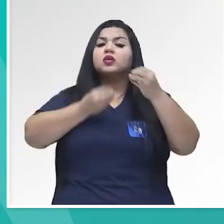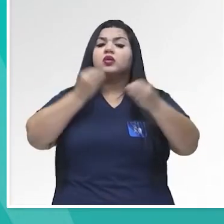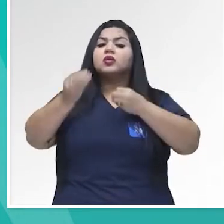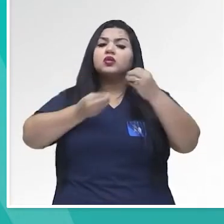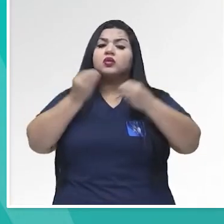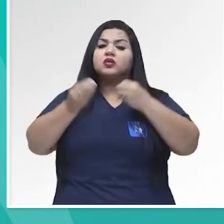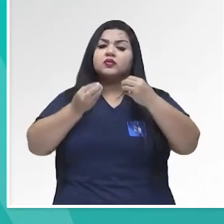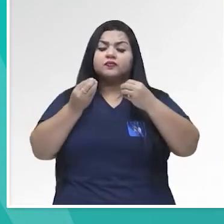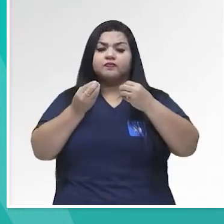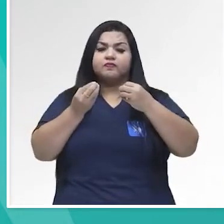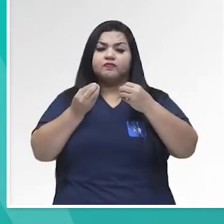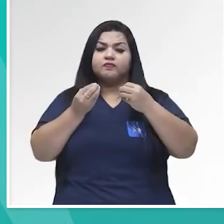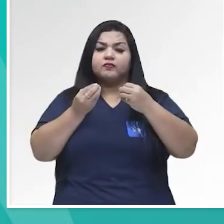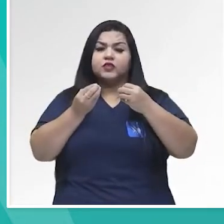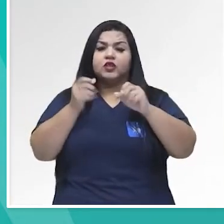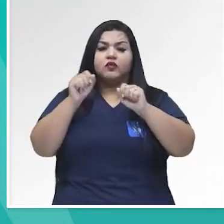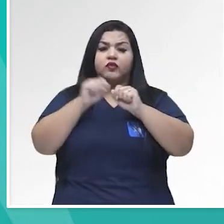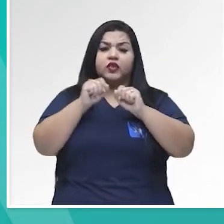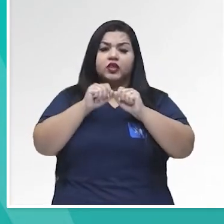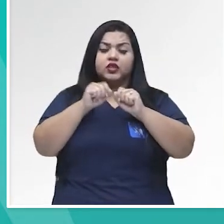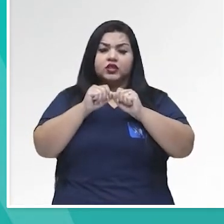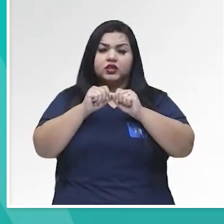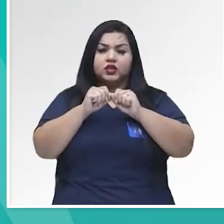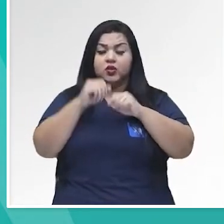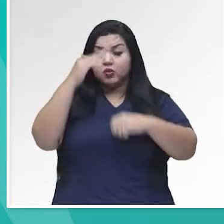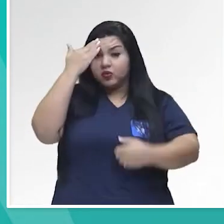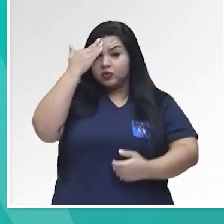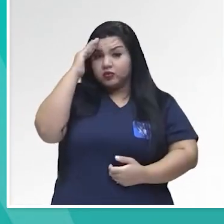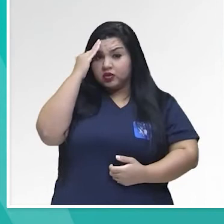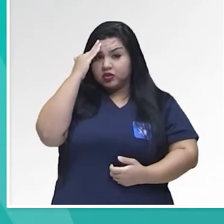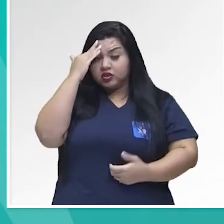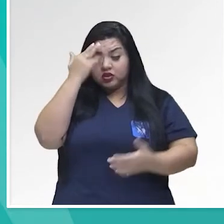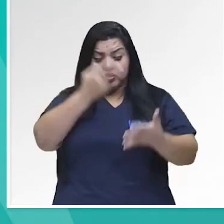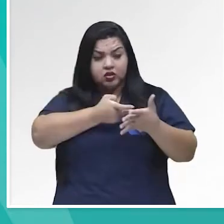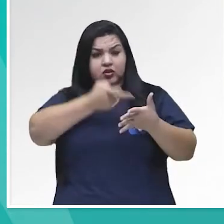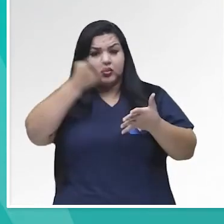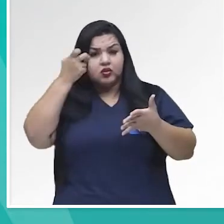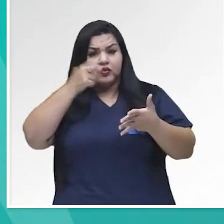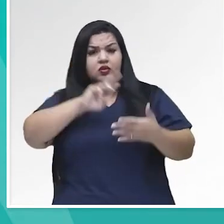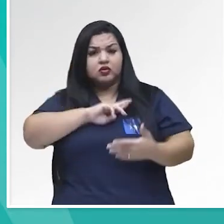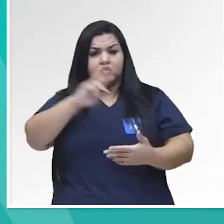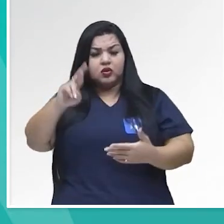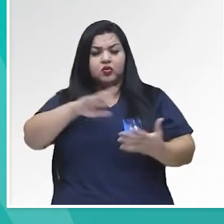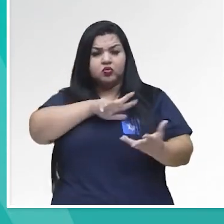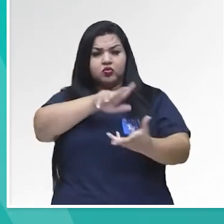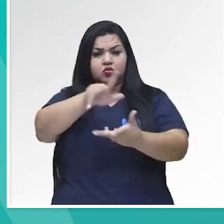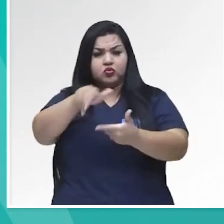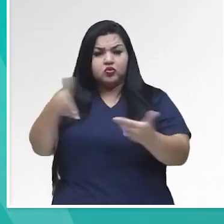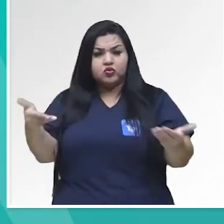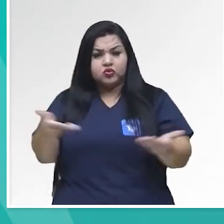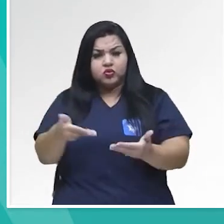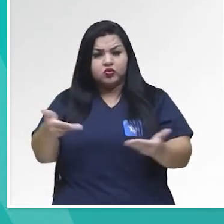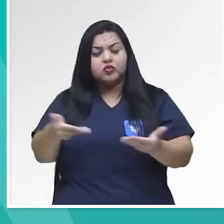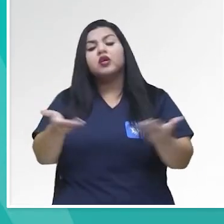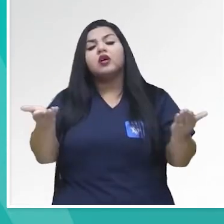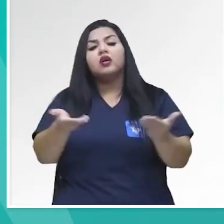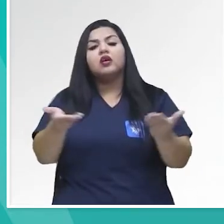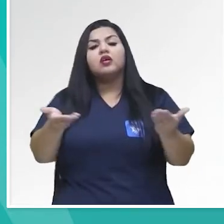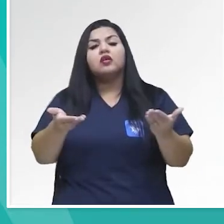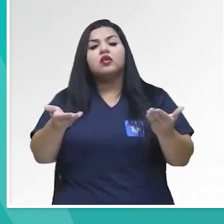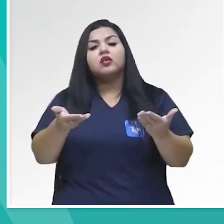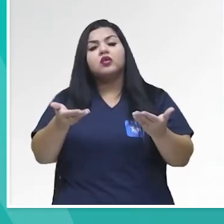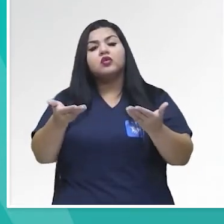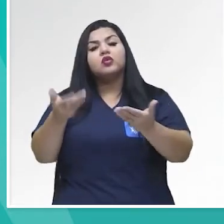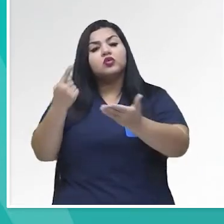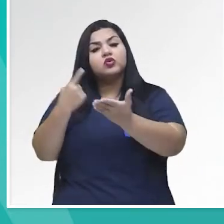podemos fazer uma leitura em relação à religião no mundo de hoje, né? Agora, nesse momento, eu te